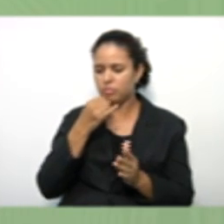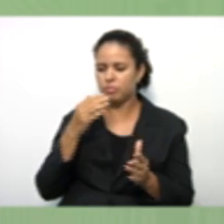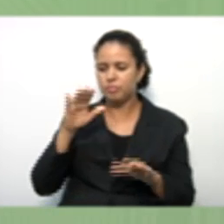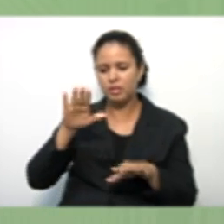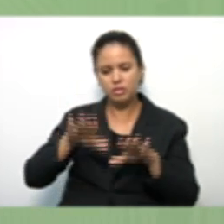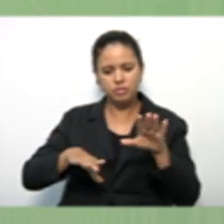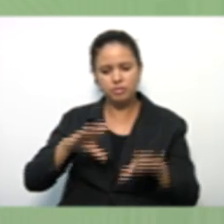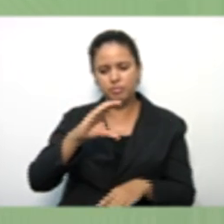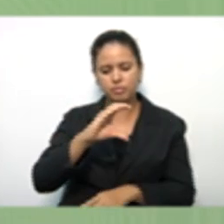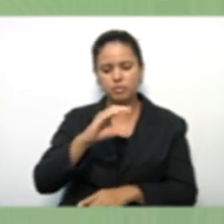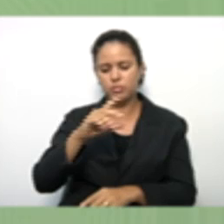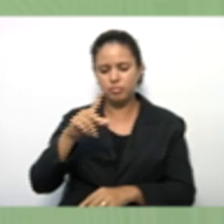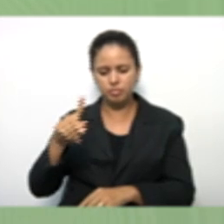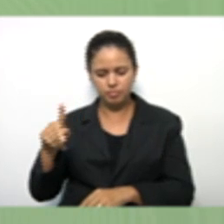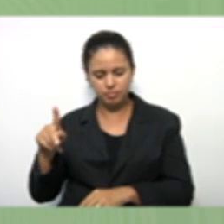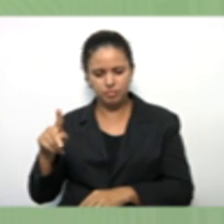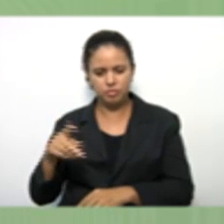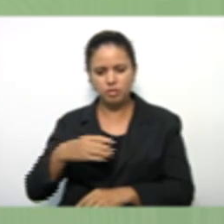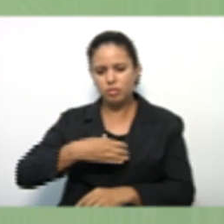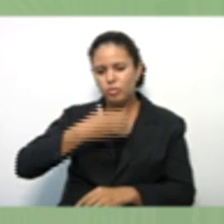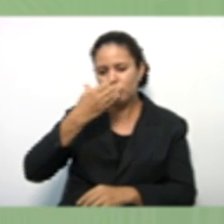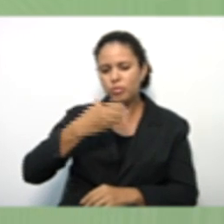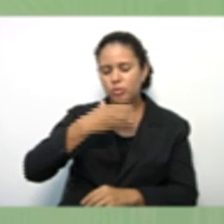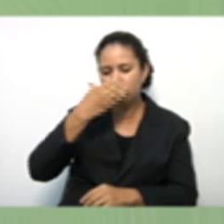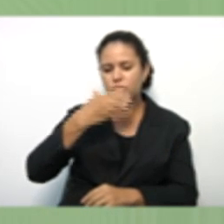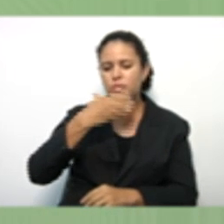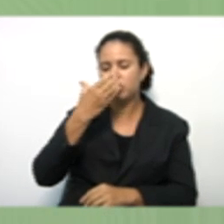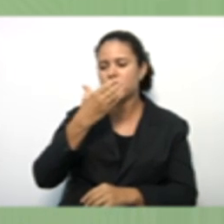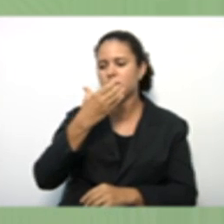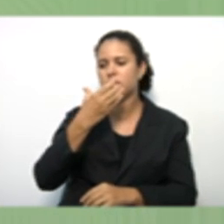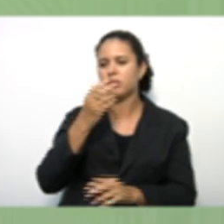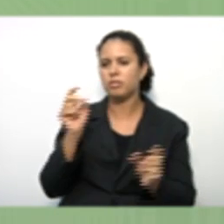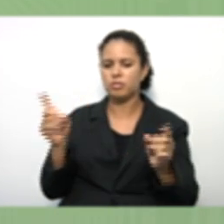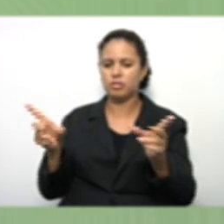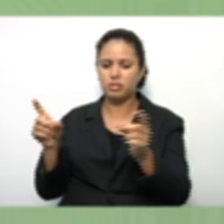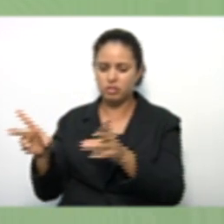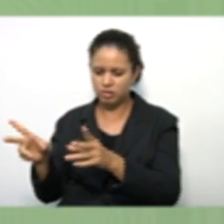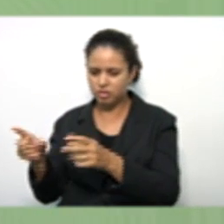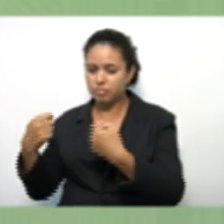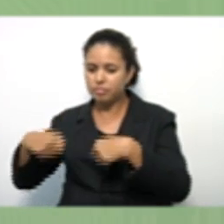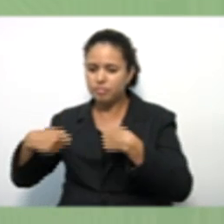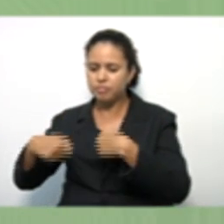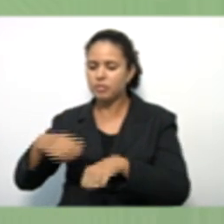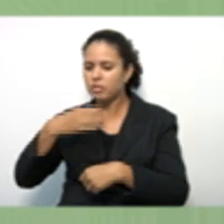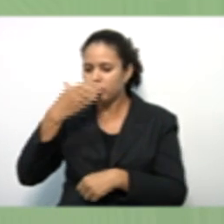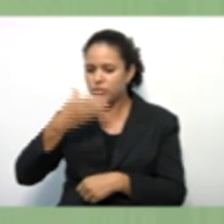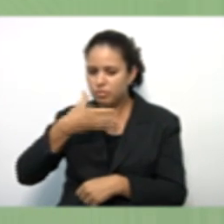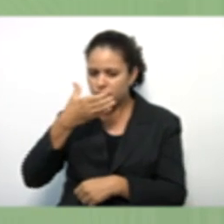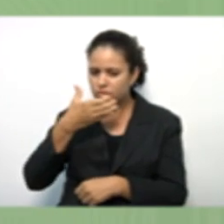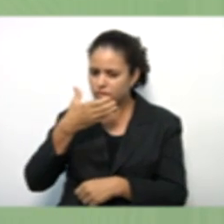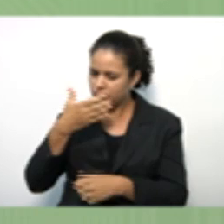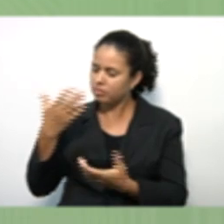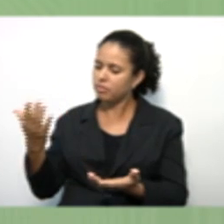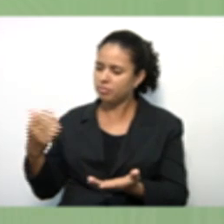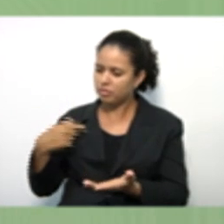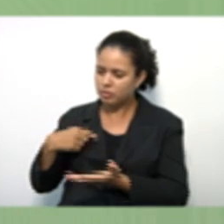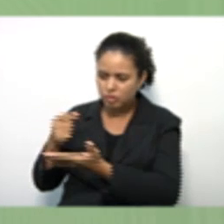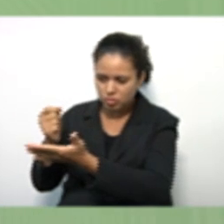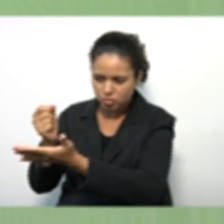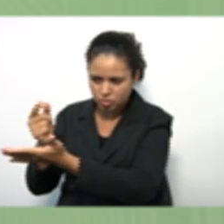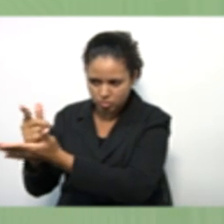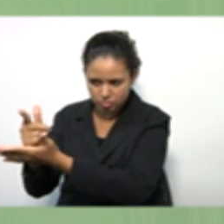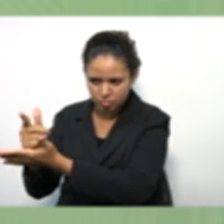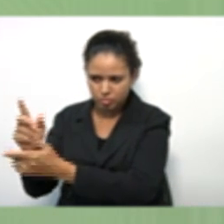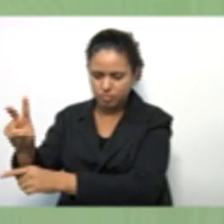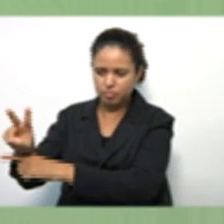uma cooperativa de polpa de fruta? Dentro dessa cooperativa de polpa de fruta, não precisávamos de fruta para isso? Portanto, as frutas que nós pegamos